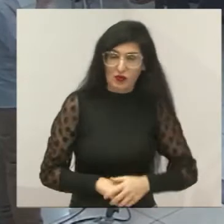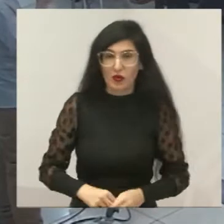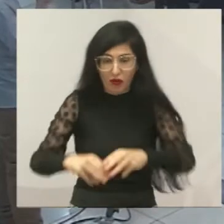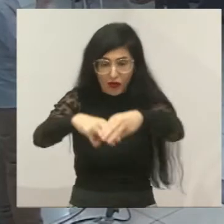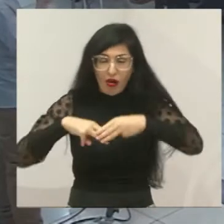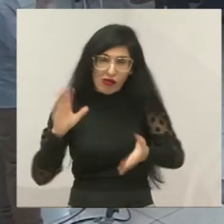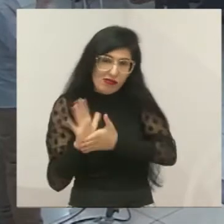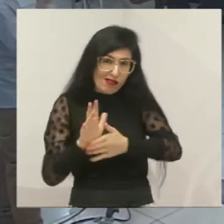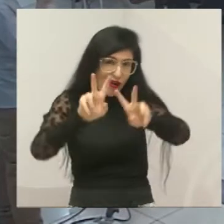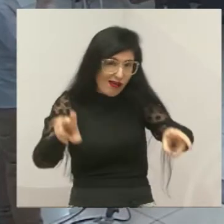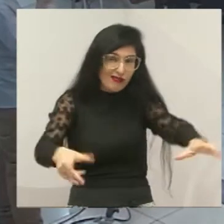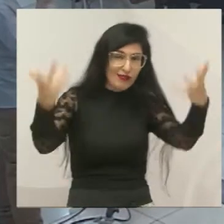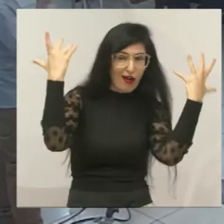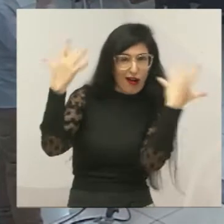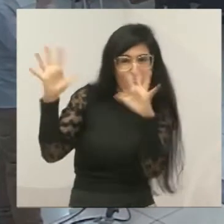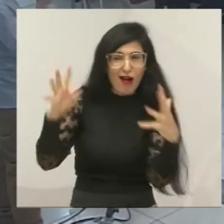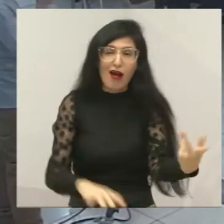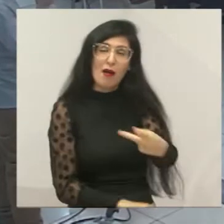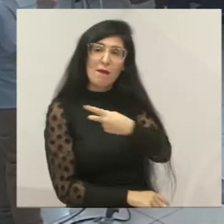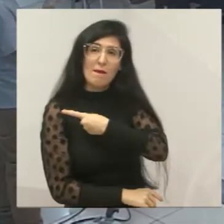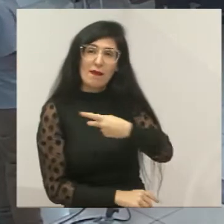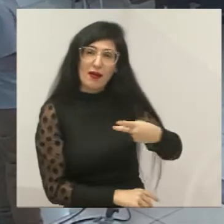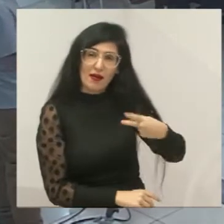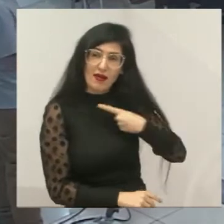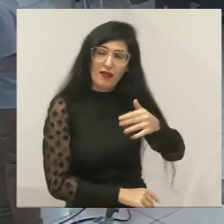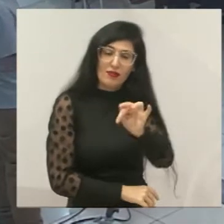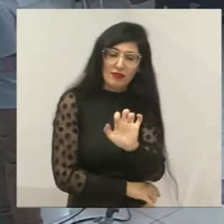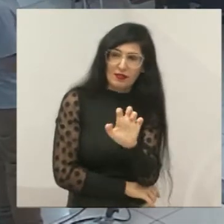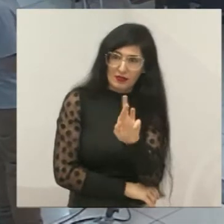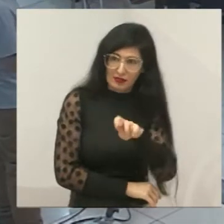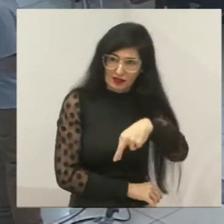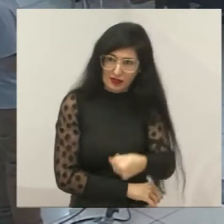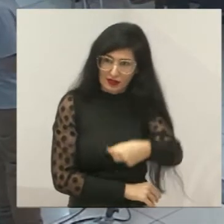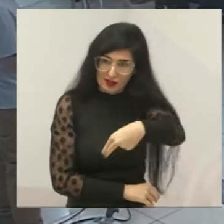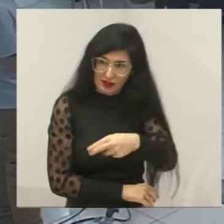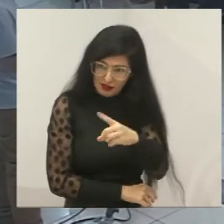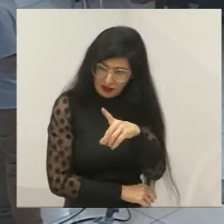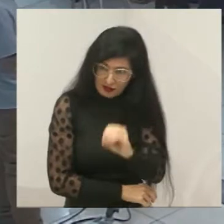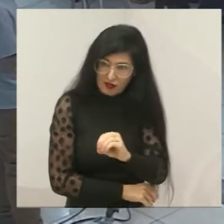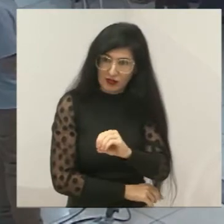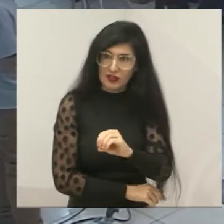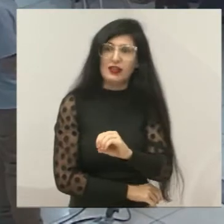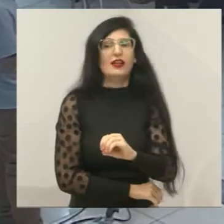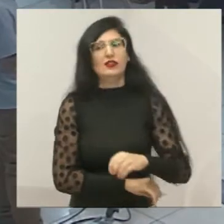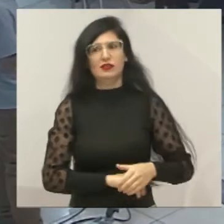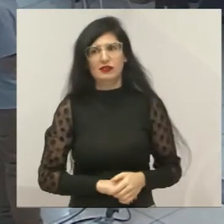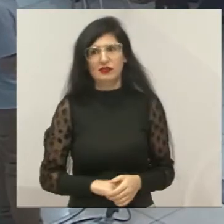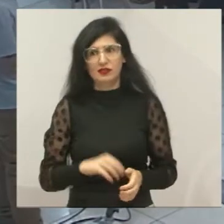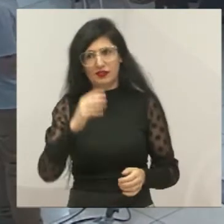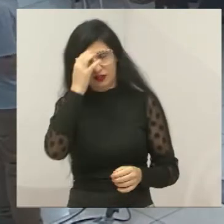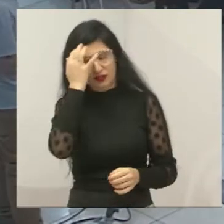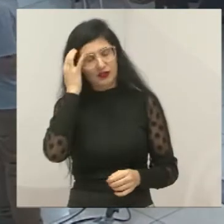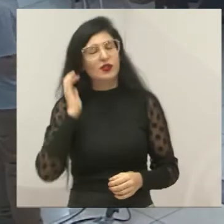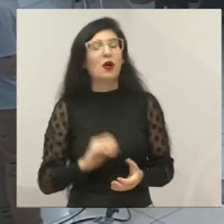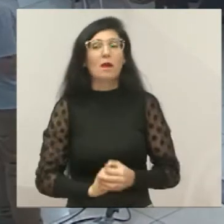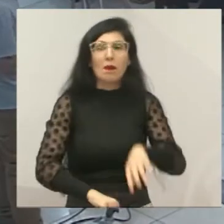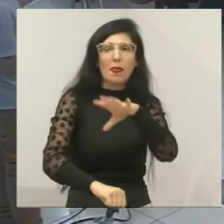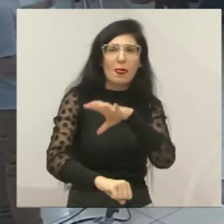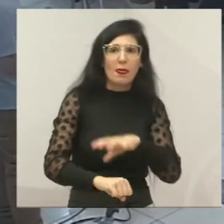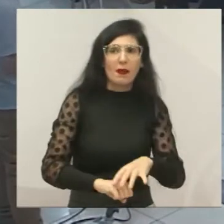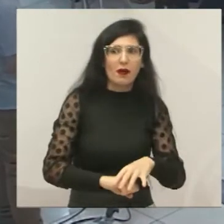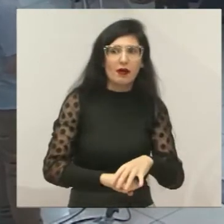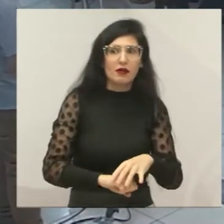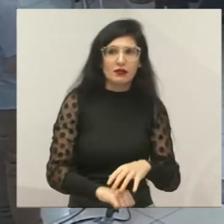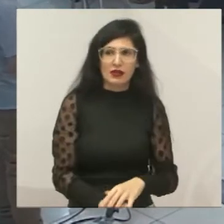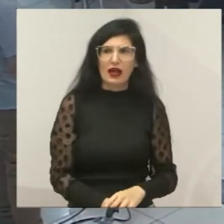Moção congratulatória ao pastor Fernando Lourenço dos Santos, dirigente da congregação do